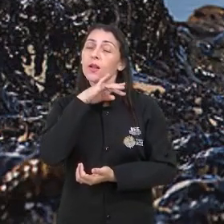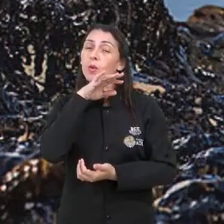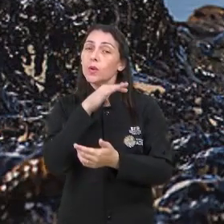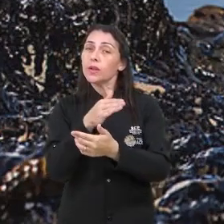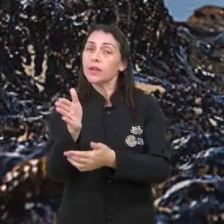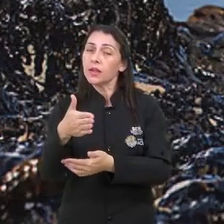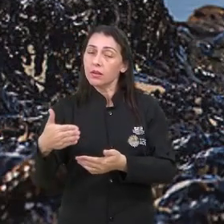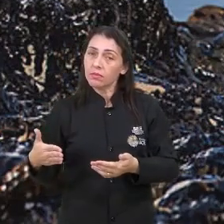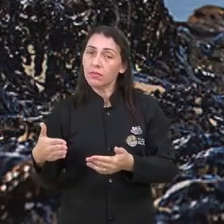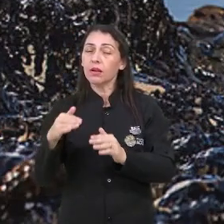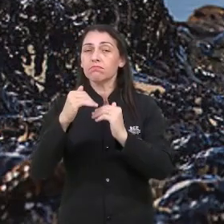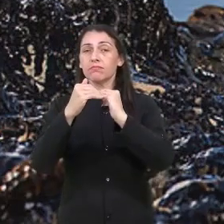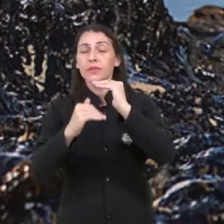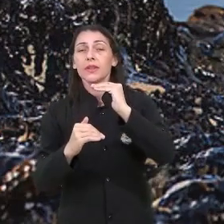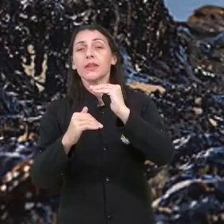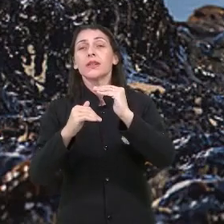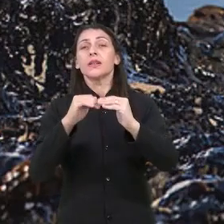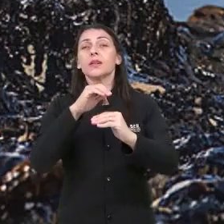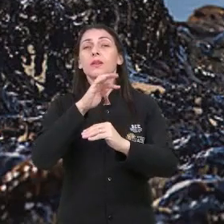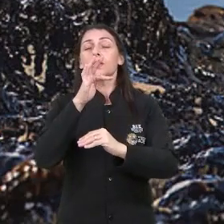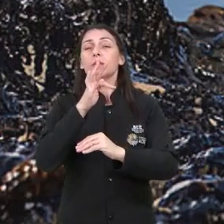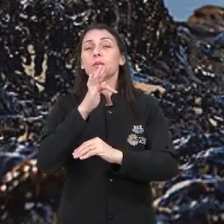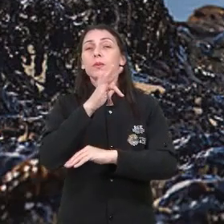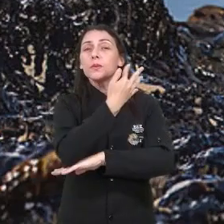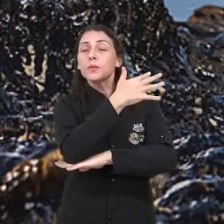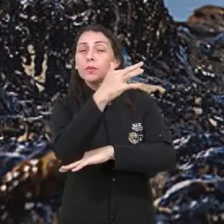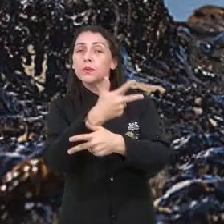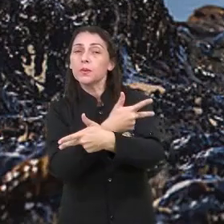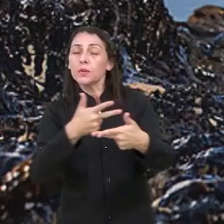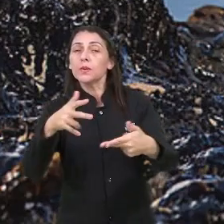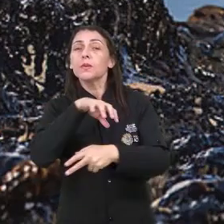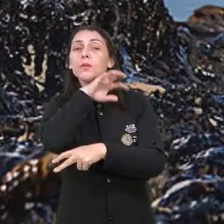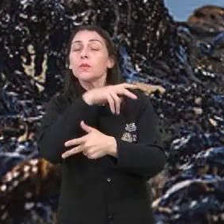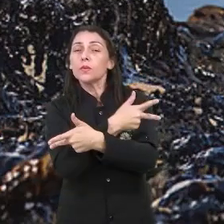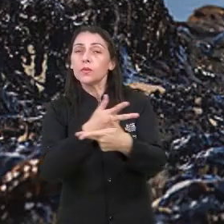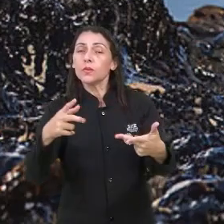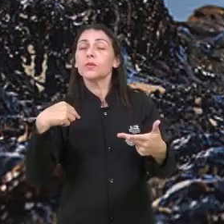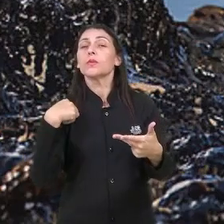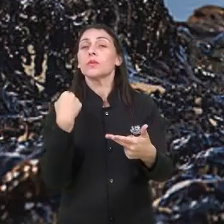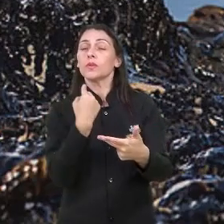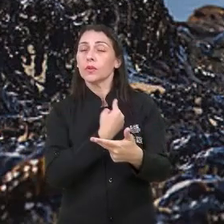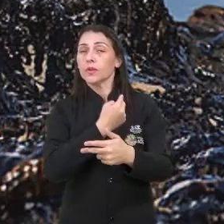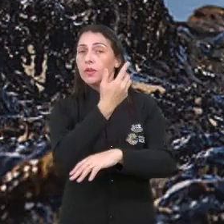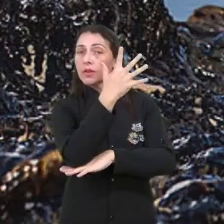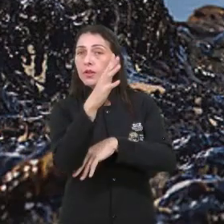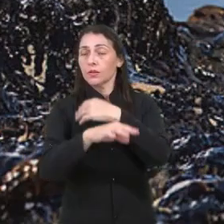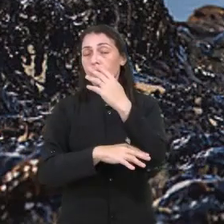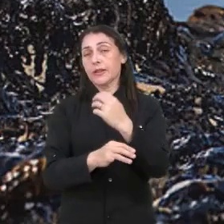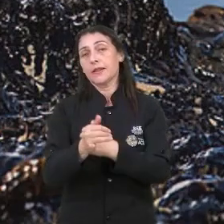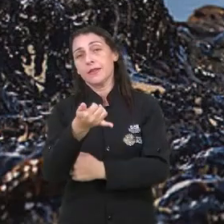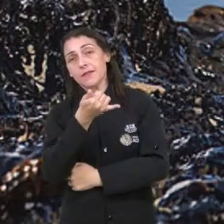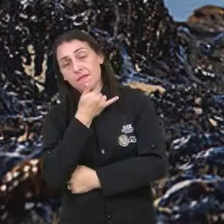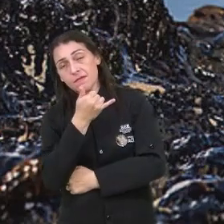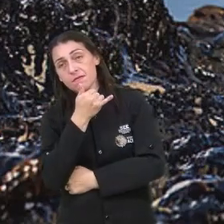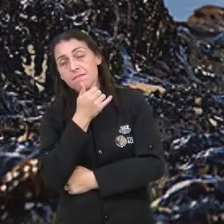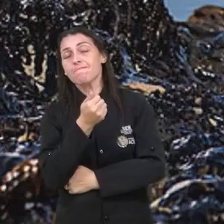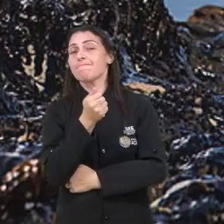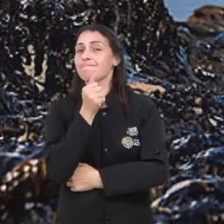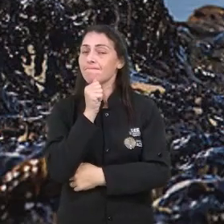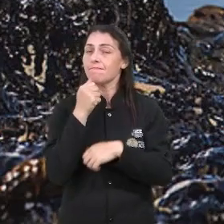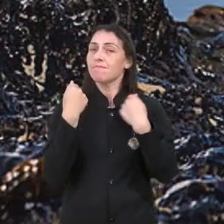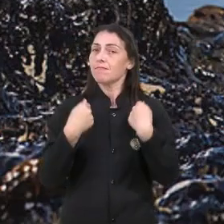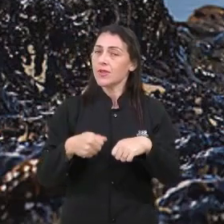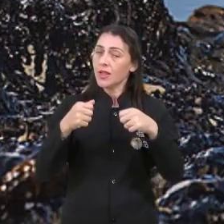um desequilíbrio na fauna, na flora, dos nossos recursos. Infelizmente, né, nós ainda dependemos,